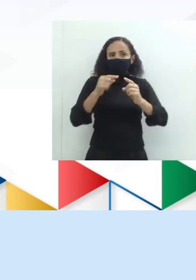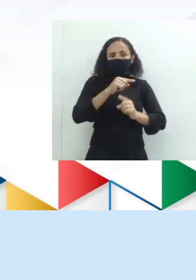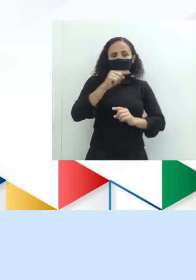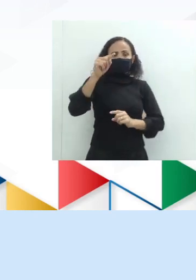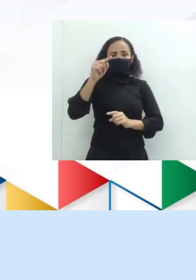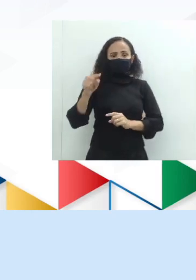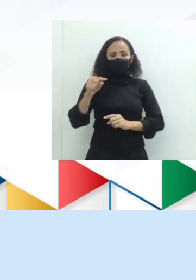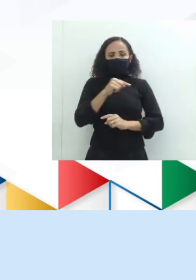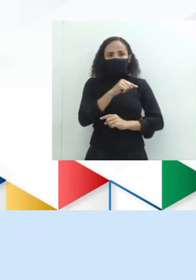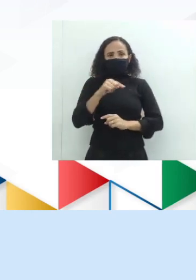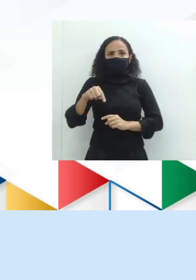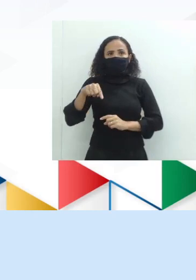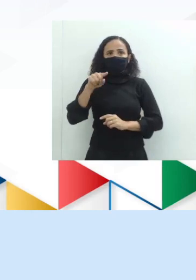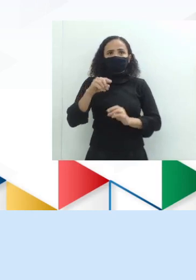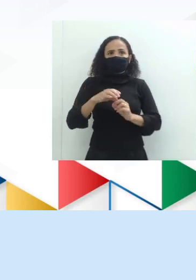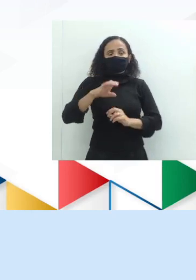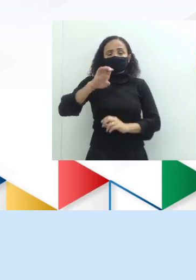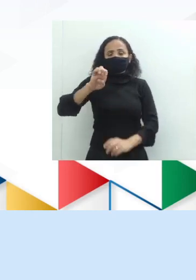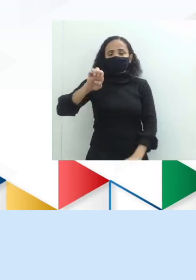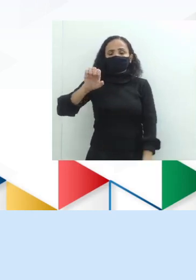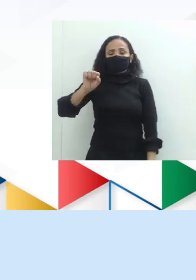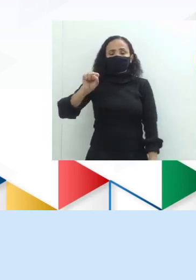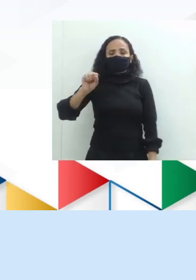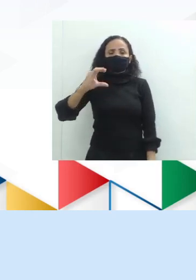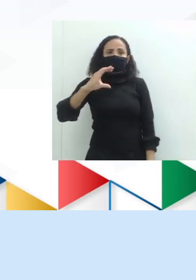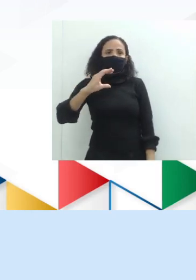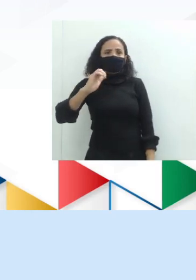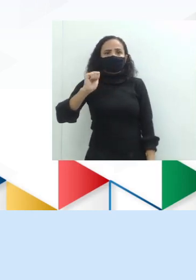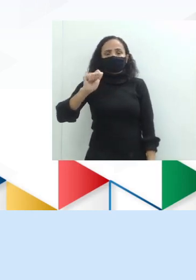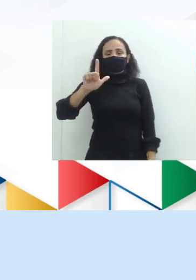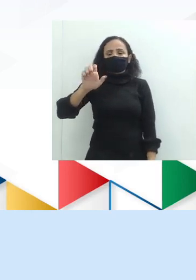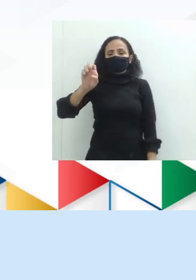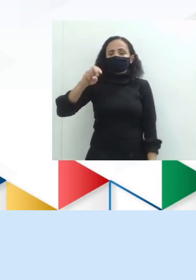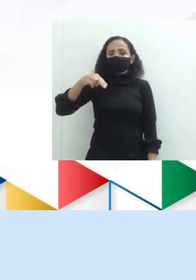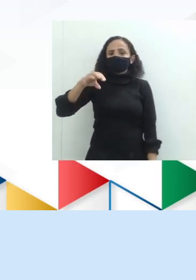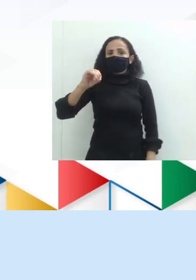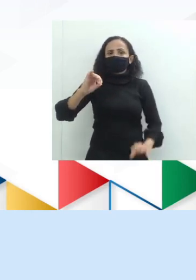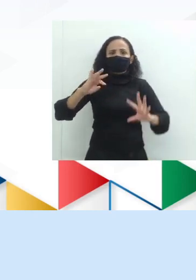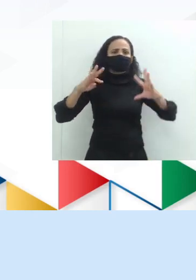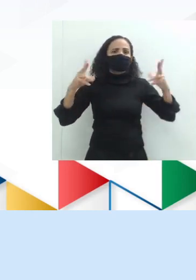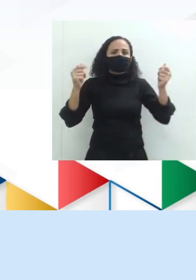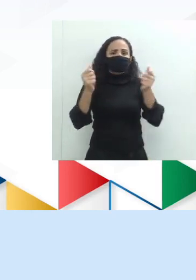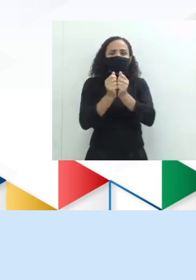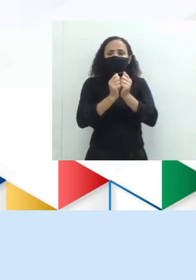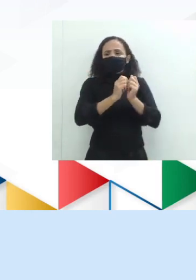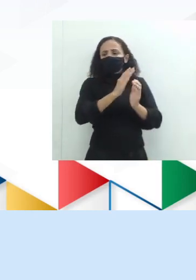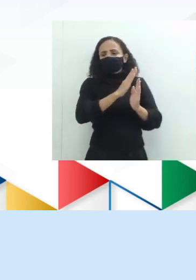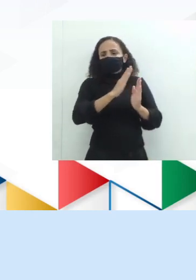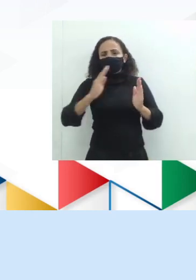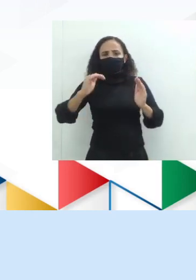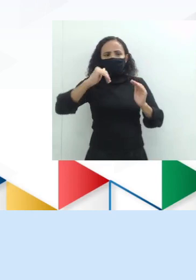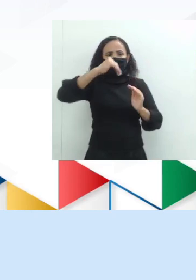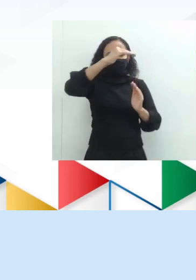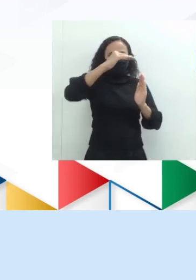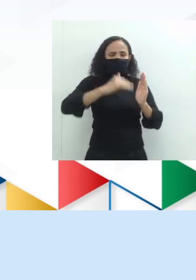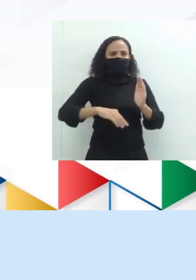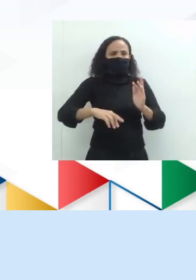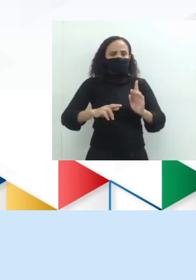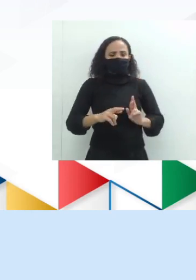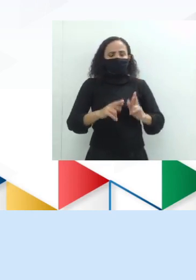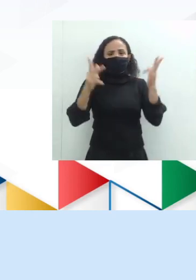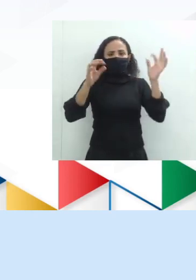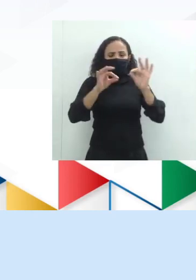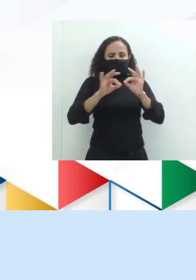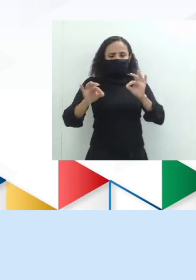é escaleno quando eu tenho todos os seus lados com medidas diferentes,